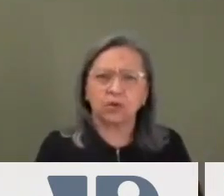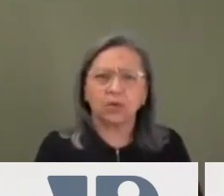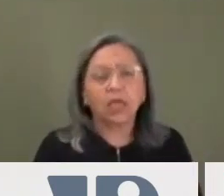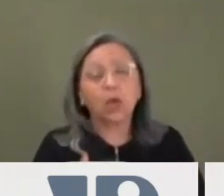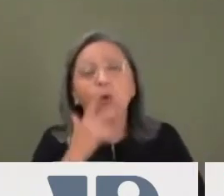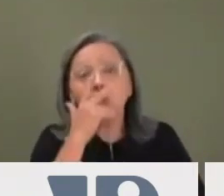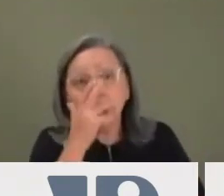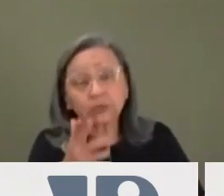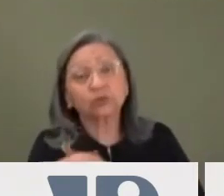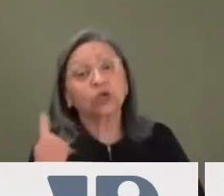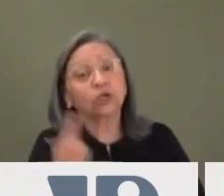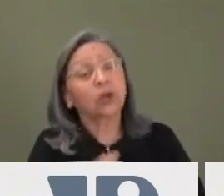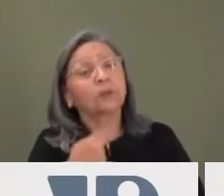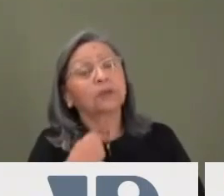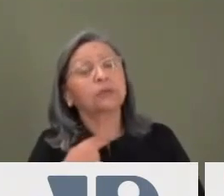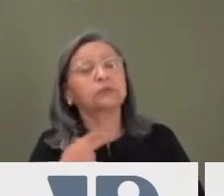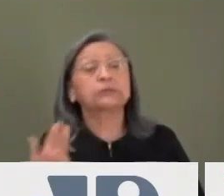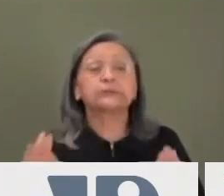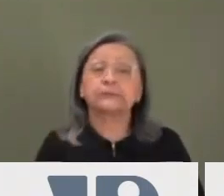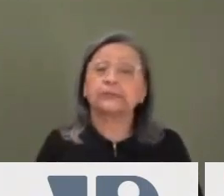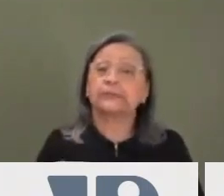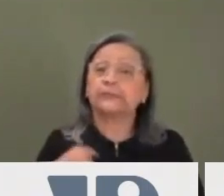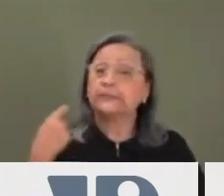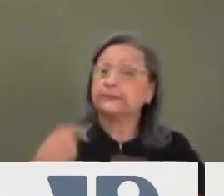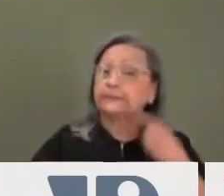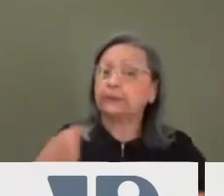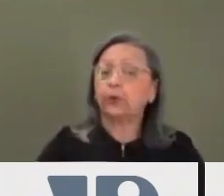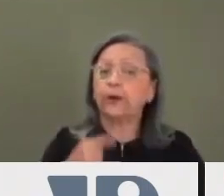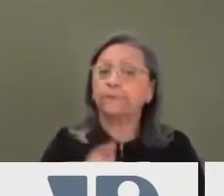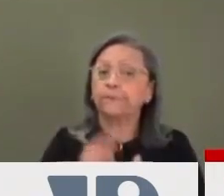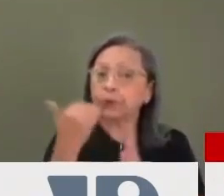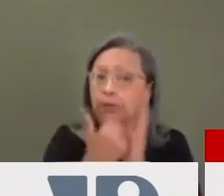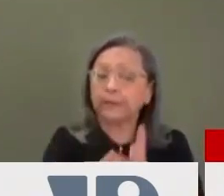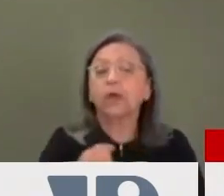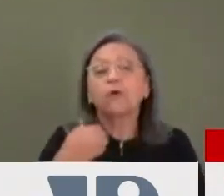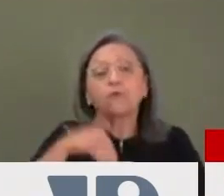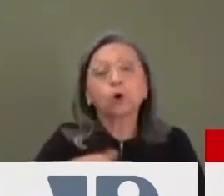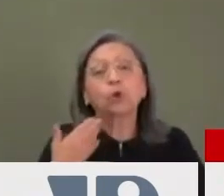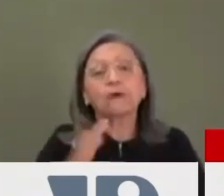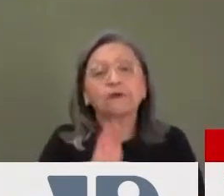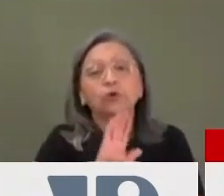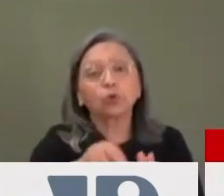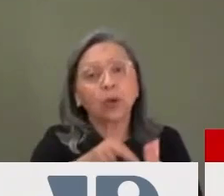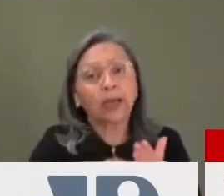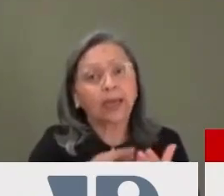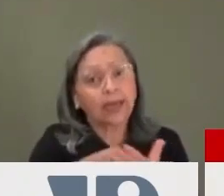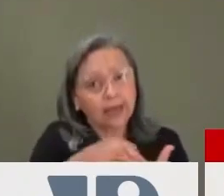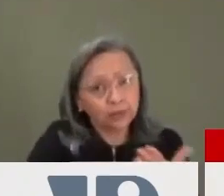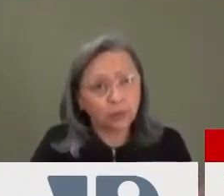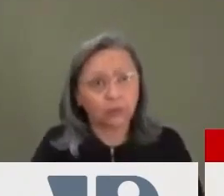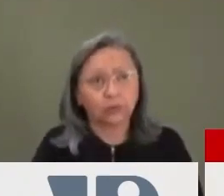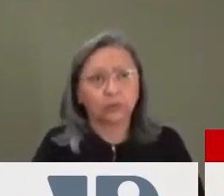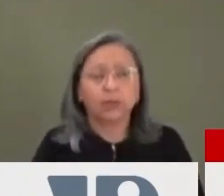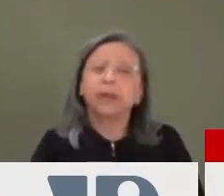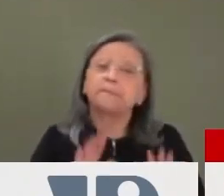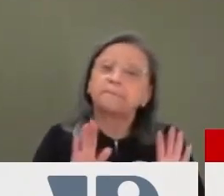que nós não podemos tergiversar com a questão do Revalida. Eu voto a favor do relatório da senadora Denaide, desde